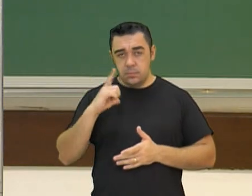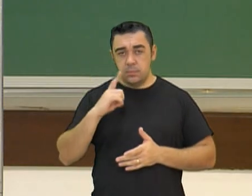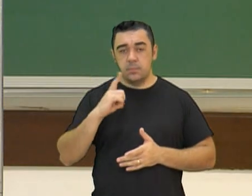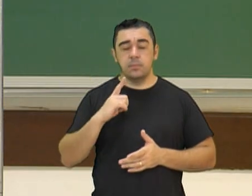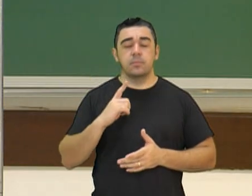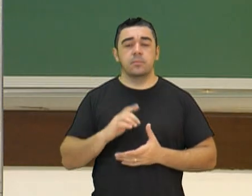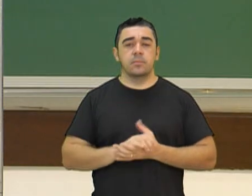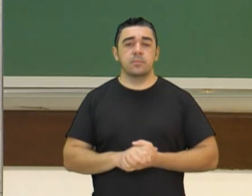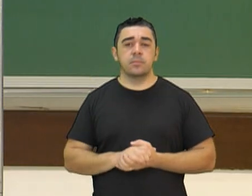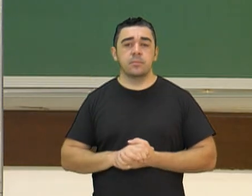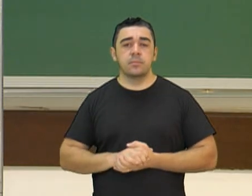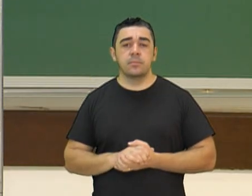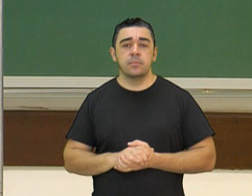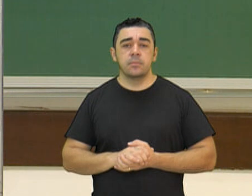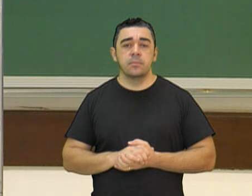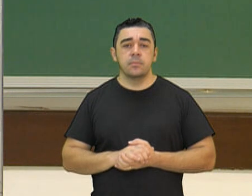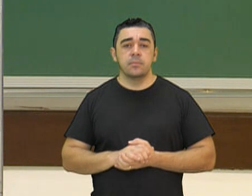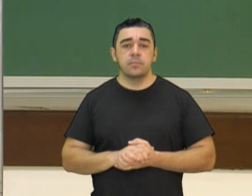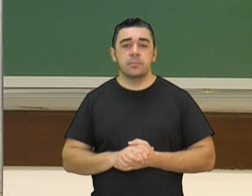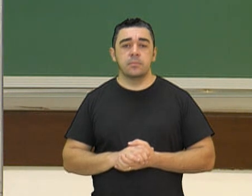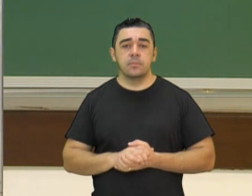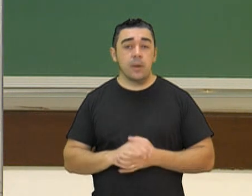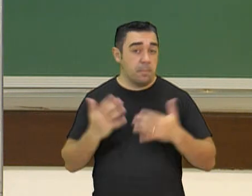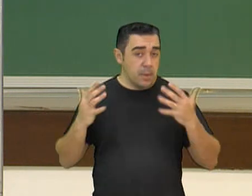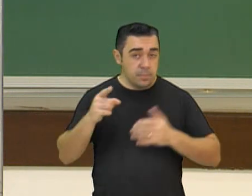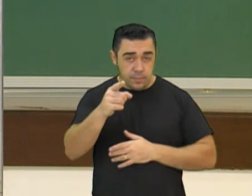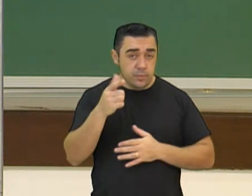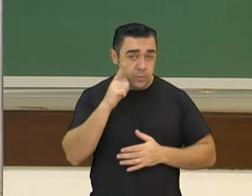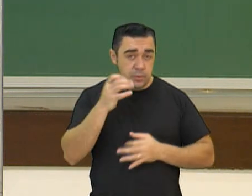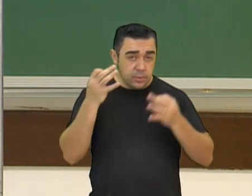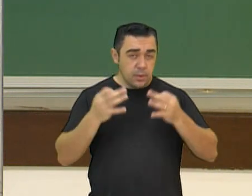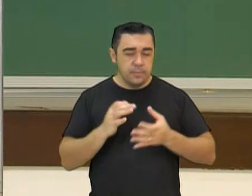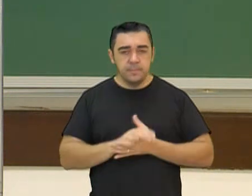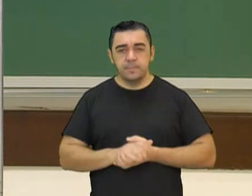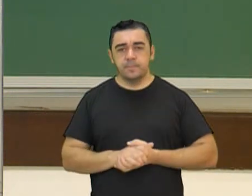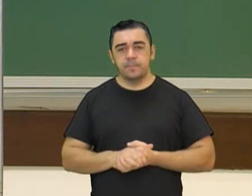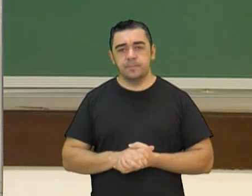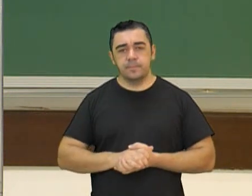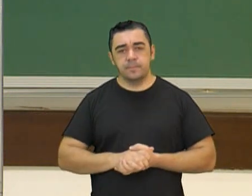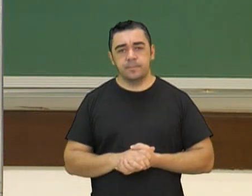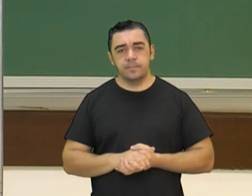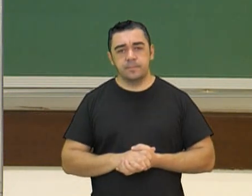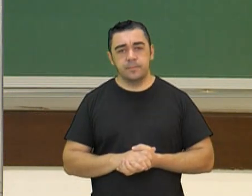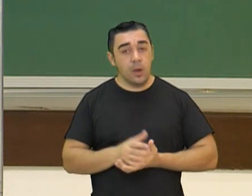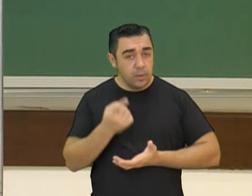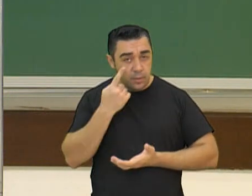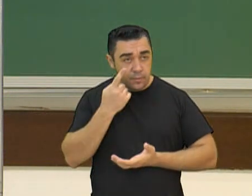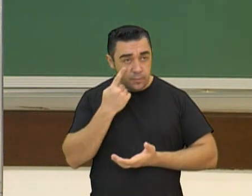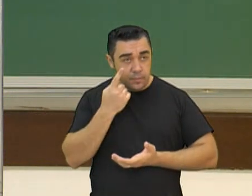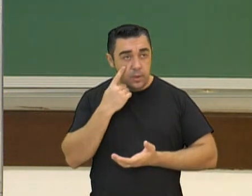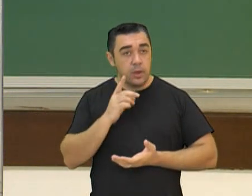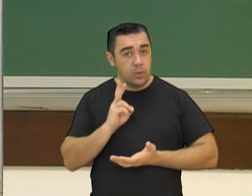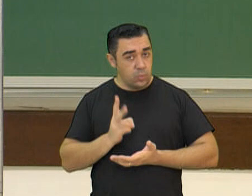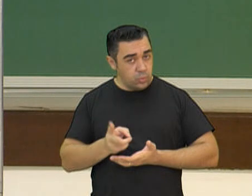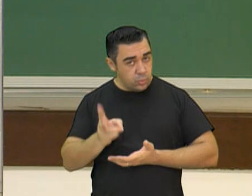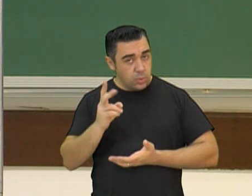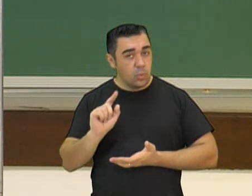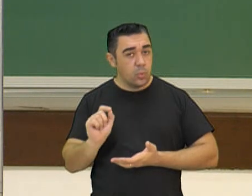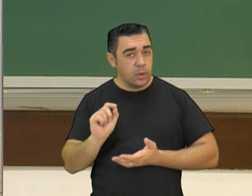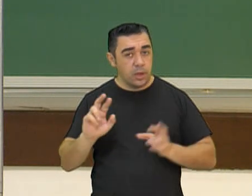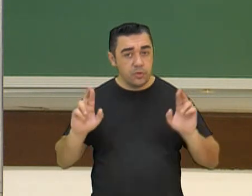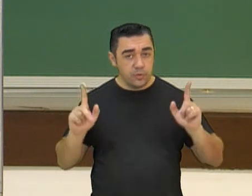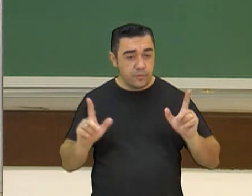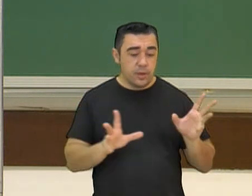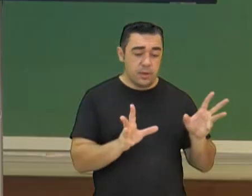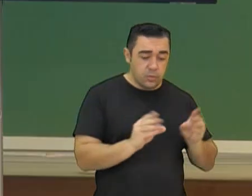idealizou, ok? Então parabéns para quem acertou essa questão aí. Vamos ver agora de novo, retomar, né, a diferença aí